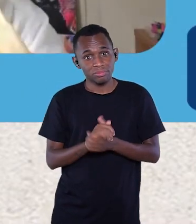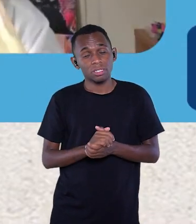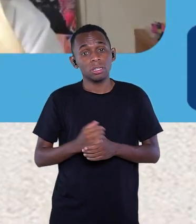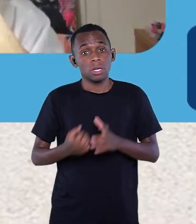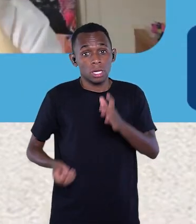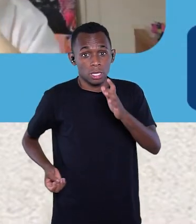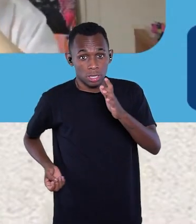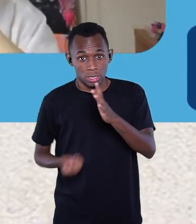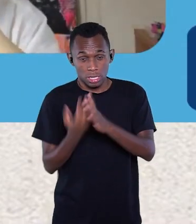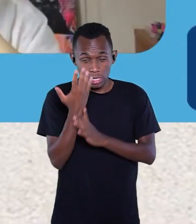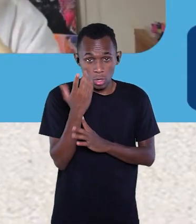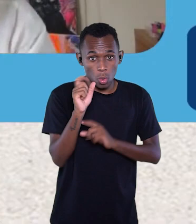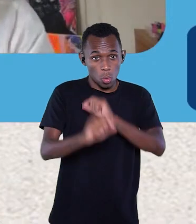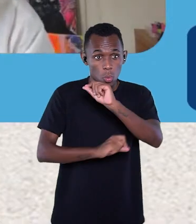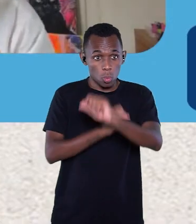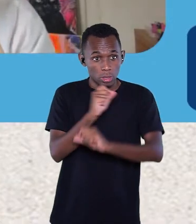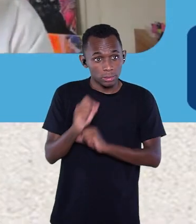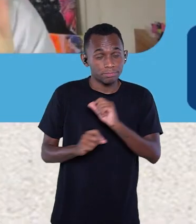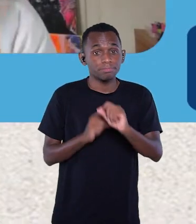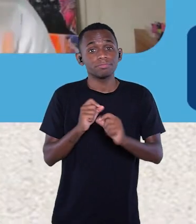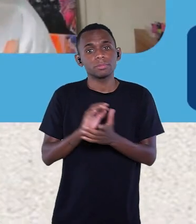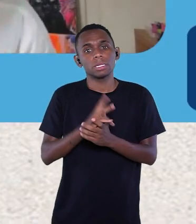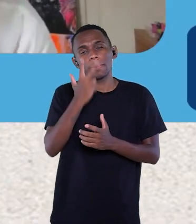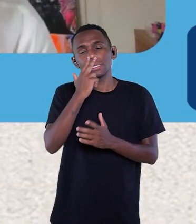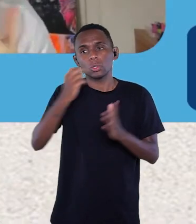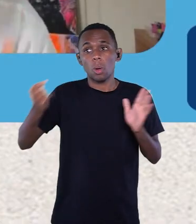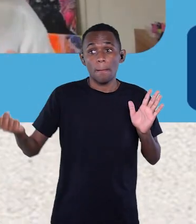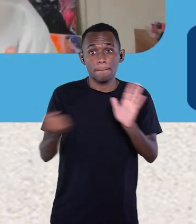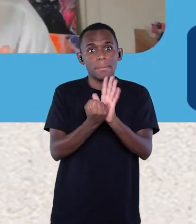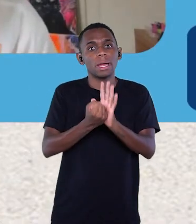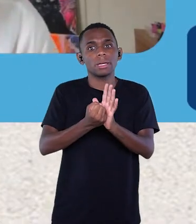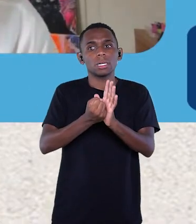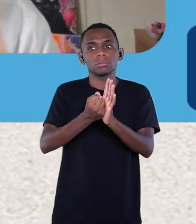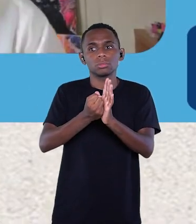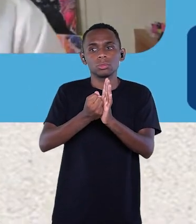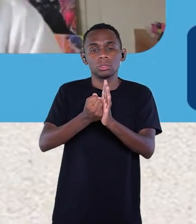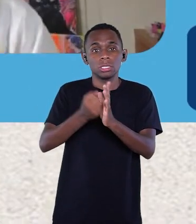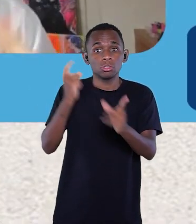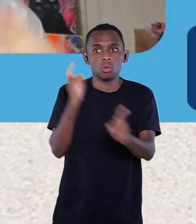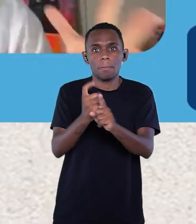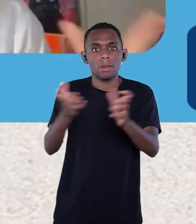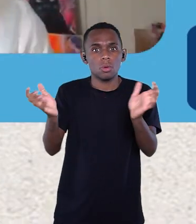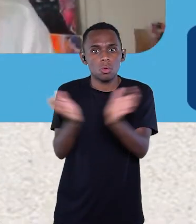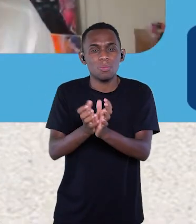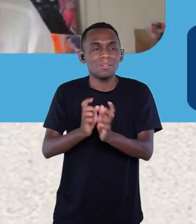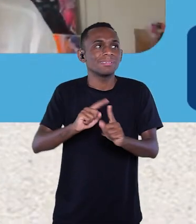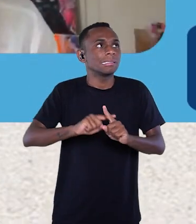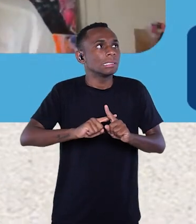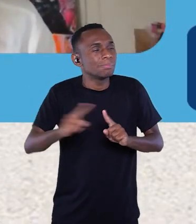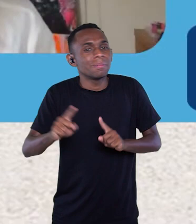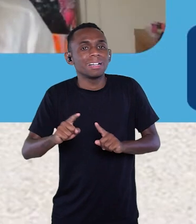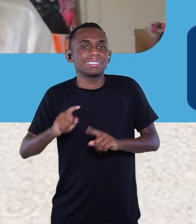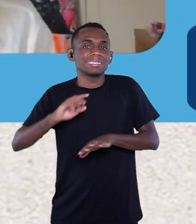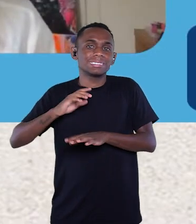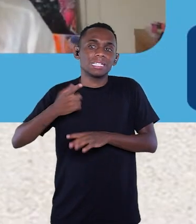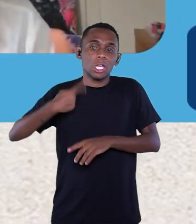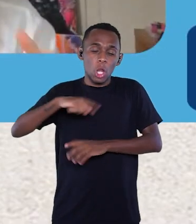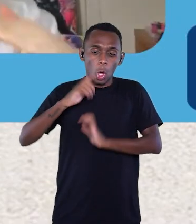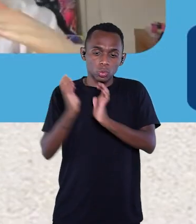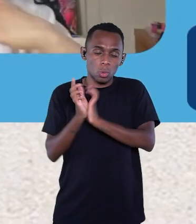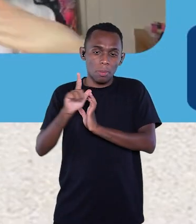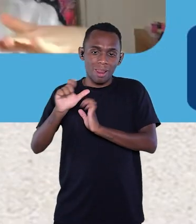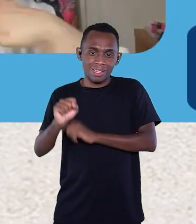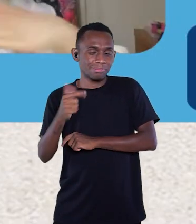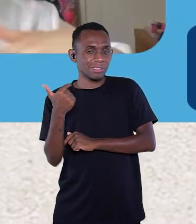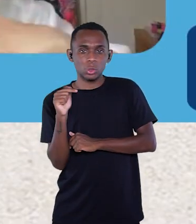assim, criou uma espécie de identificação, né, de grupo, que para as lésbicas a gente não tem o correspondente, né?